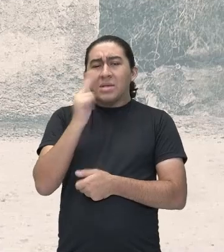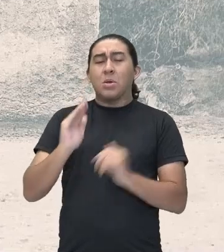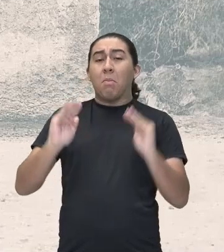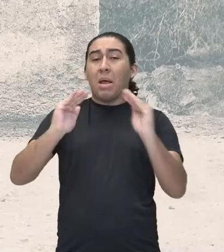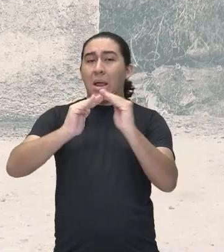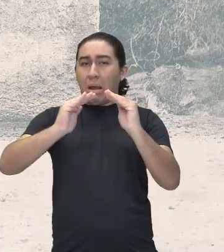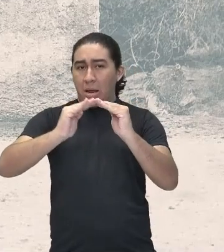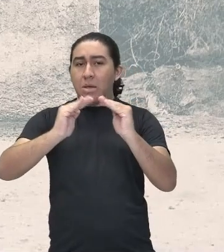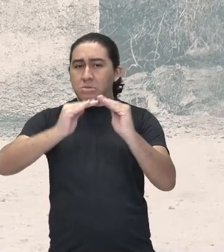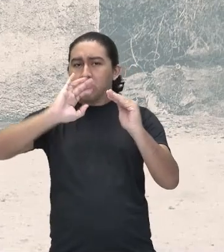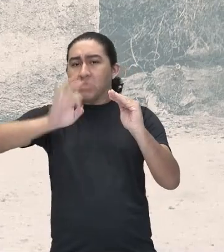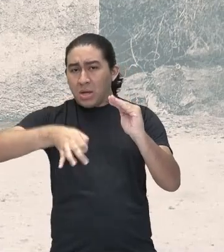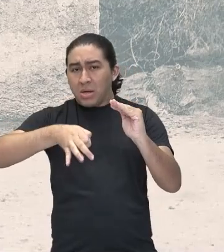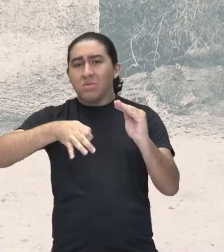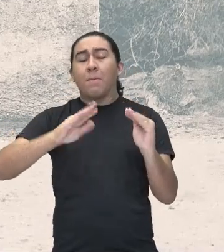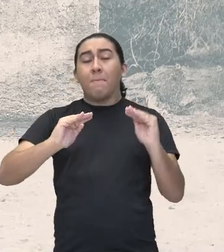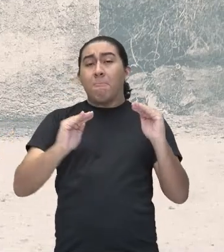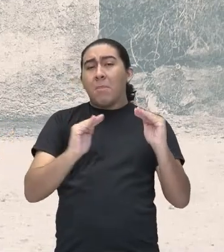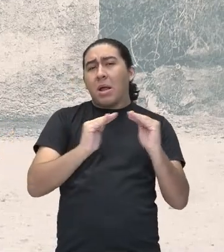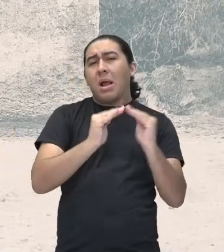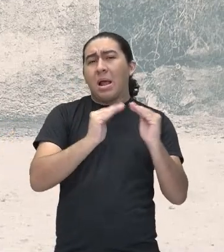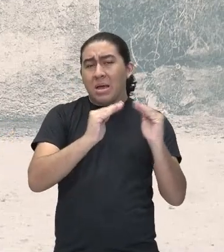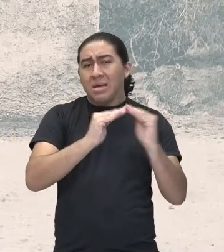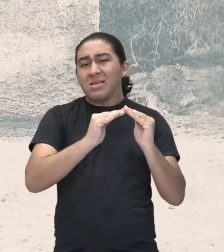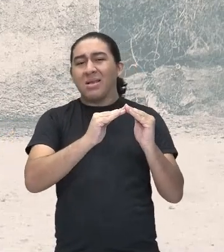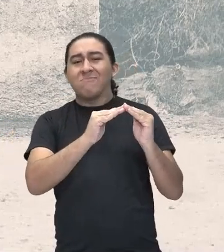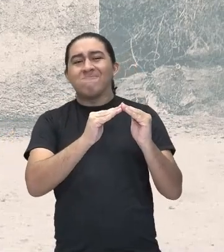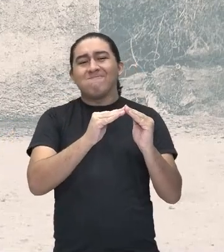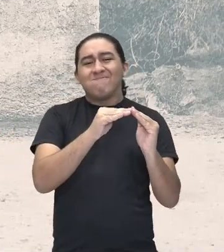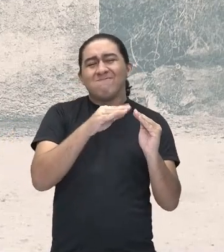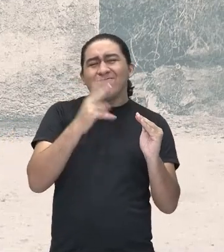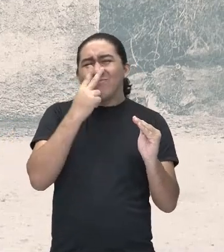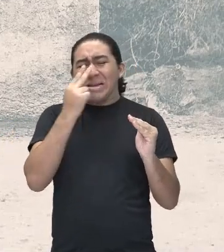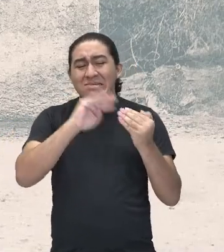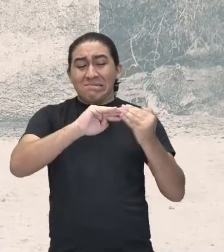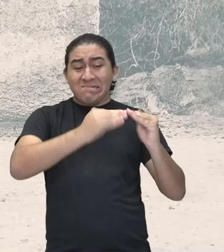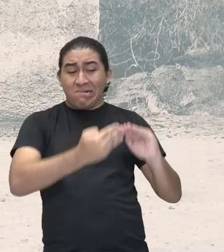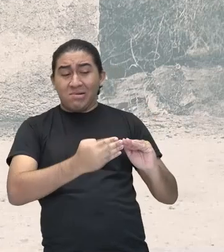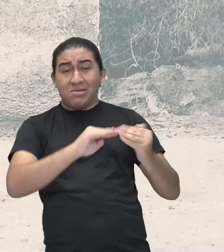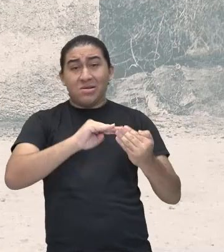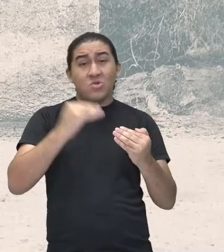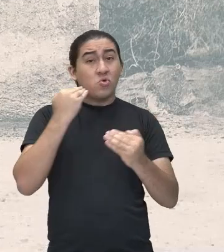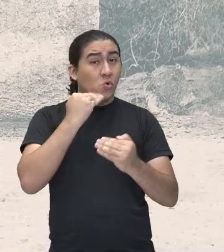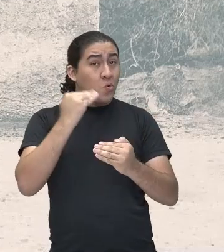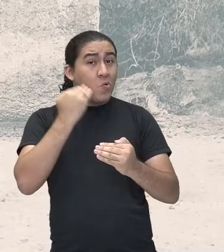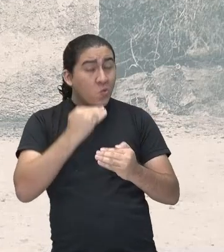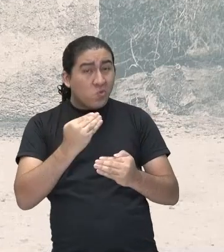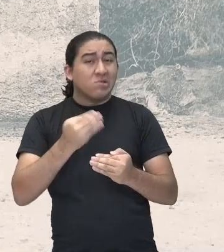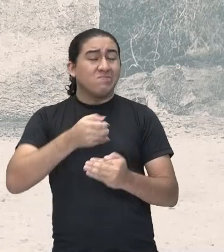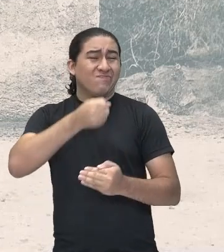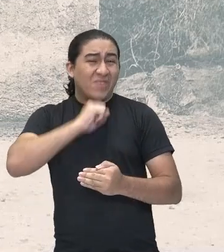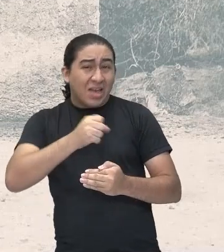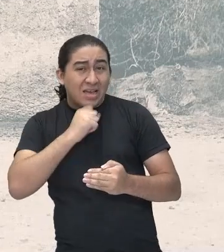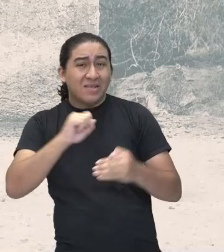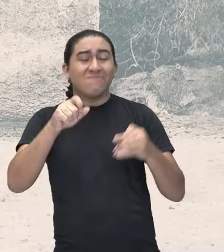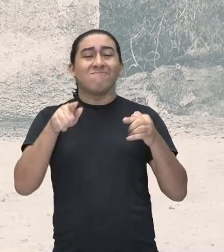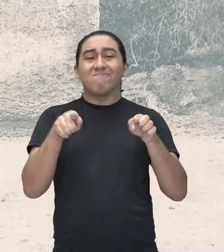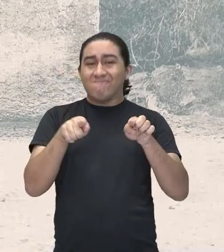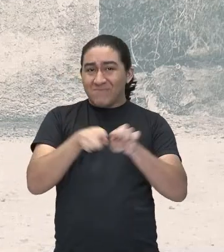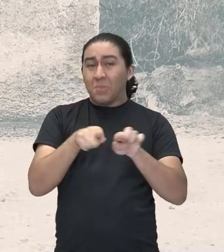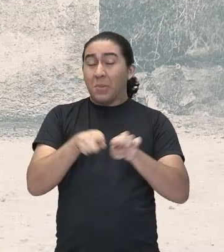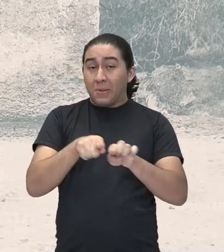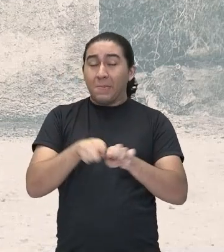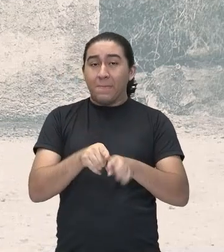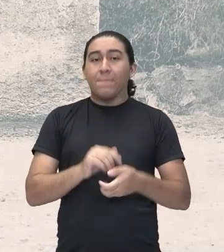que é uma casa que não está lá com as suas melhores condições, uma casa um tanto